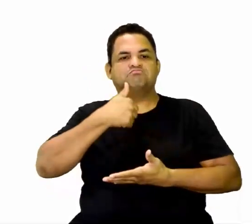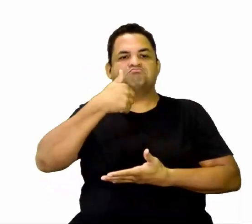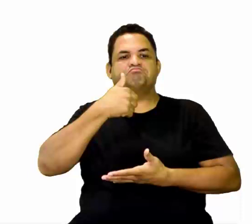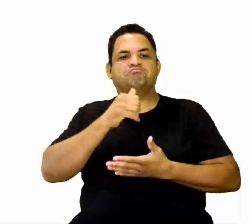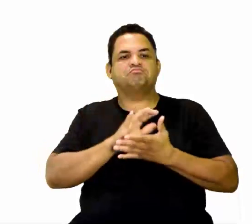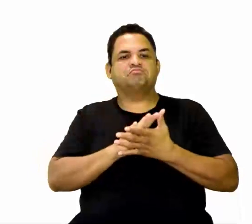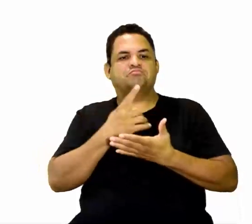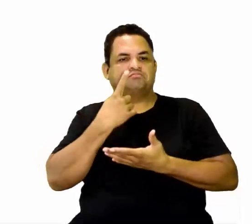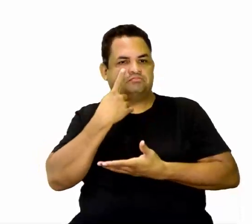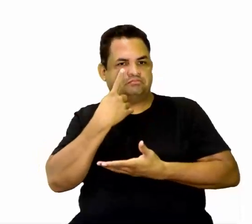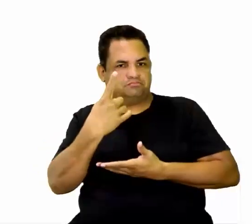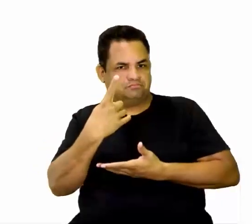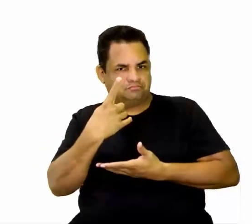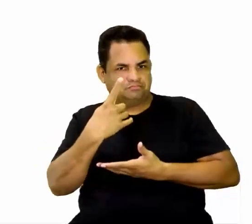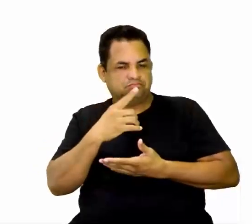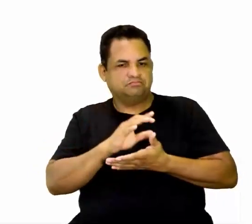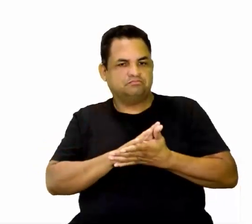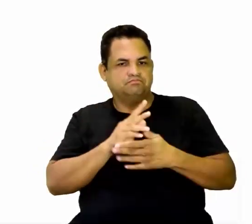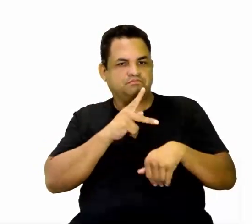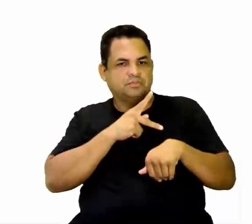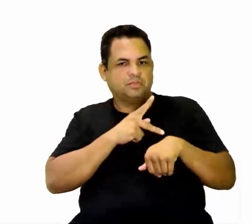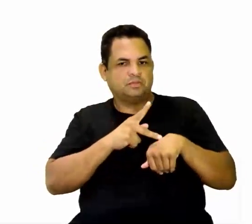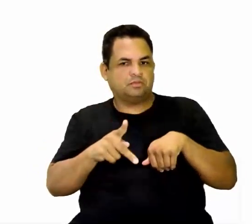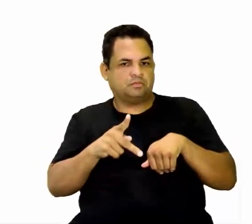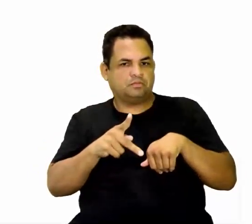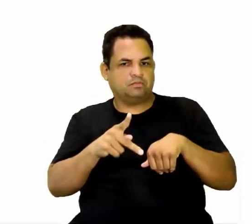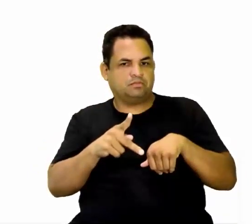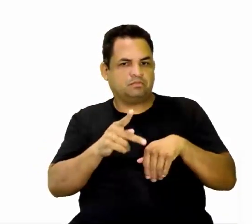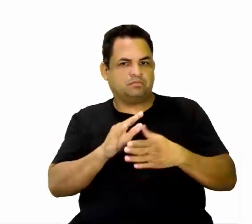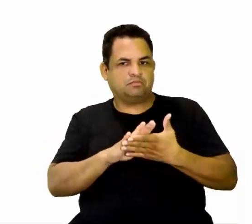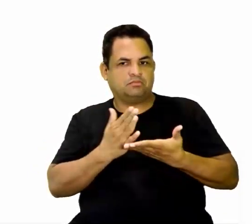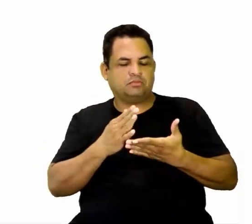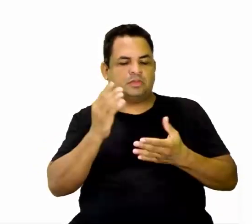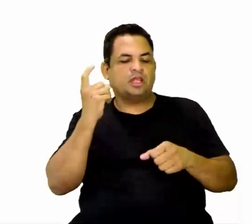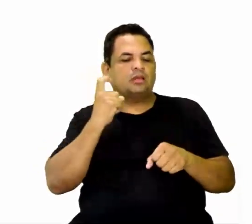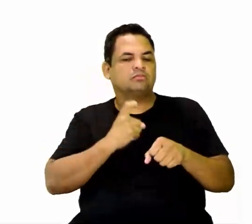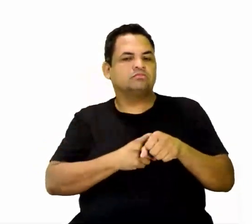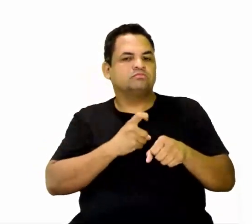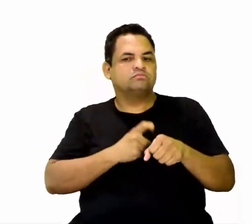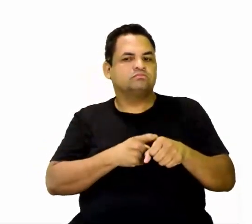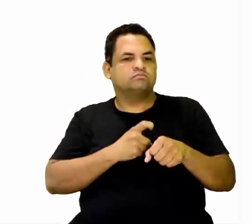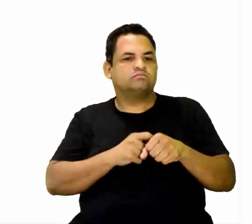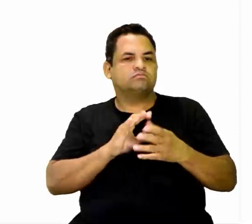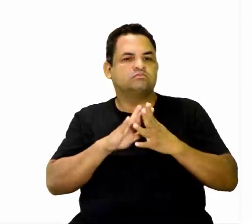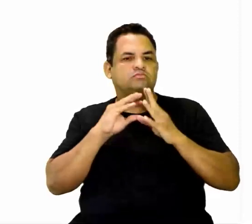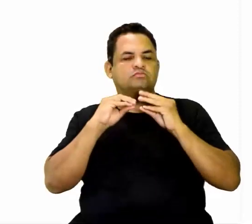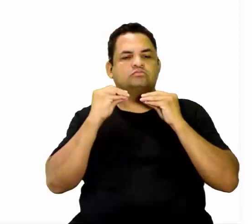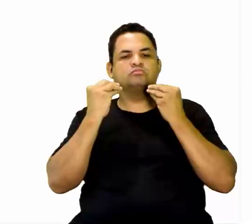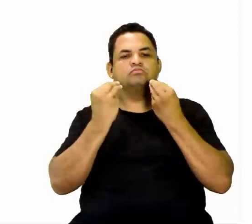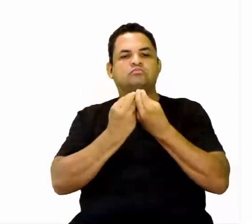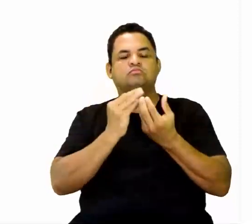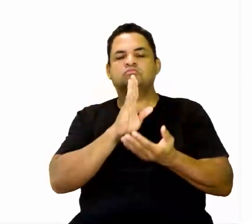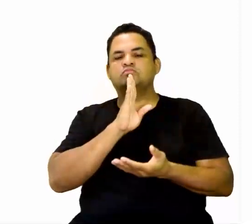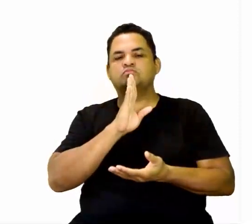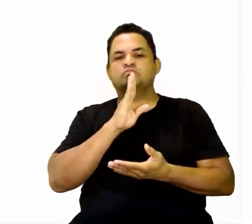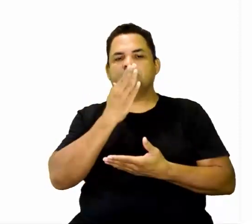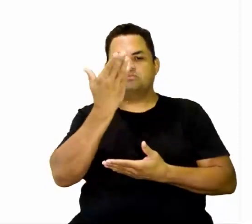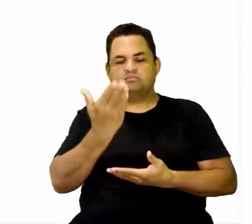para verificar se é pura certa amostra sólida de uma substância conhecida.